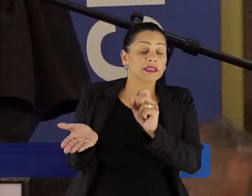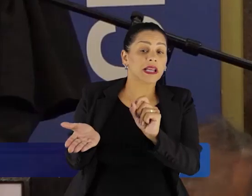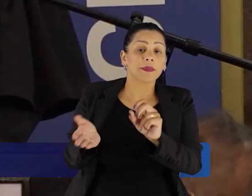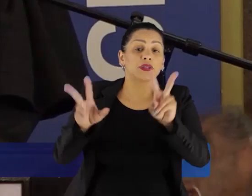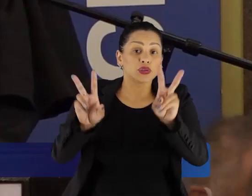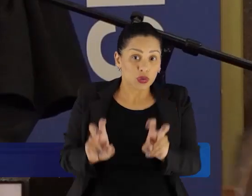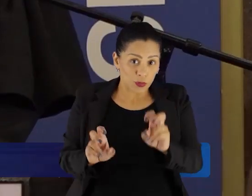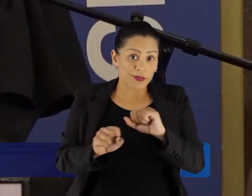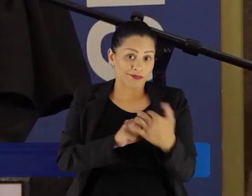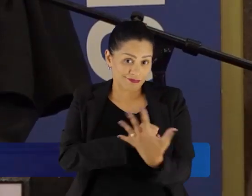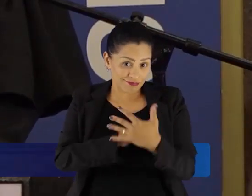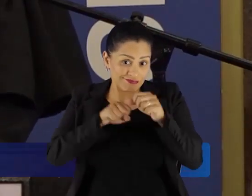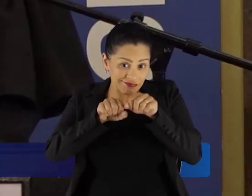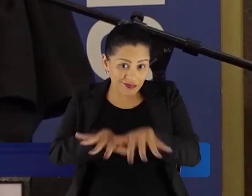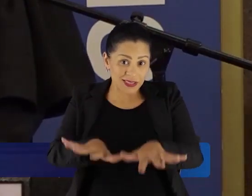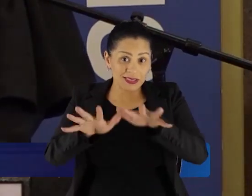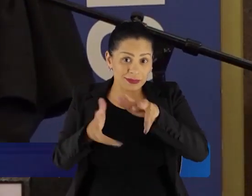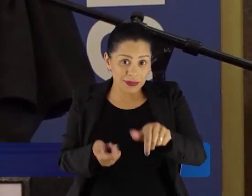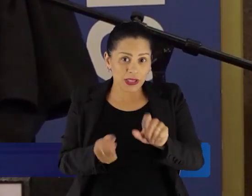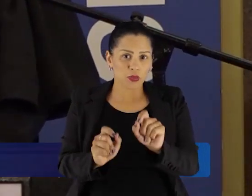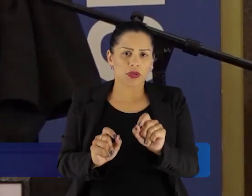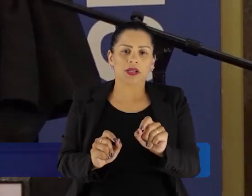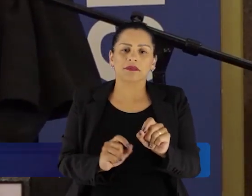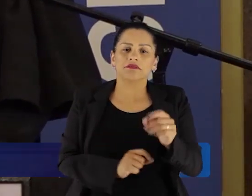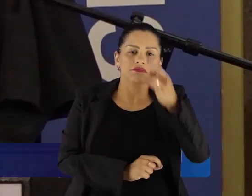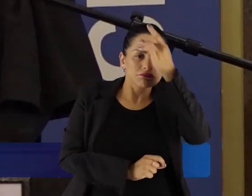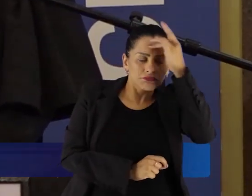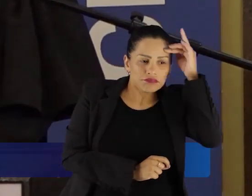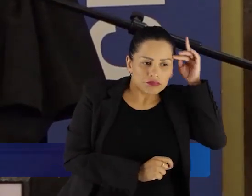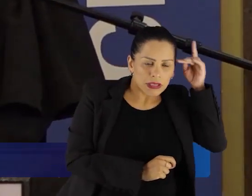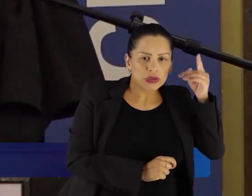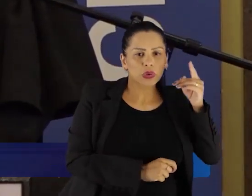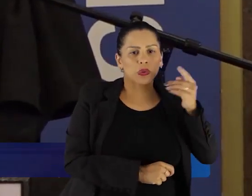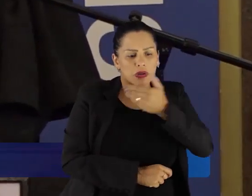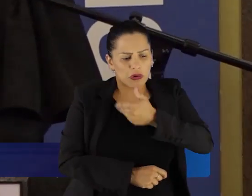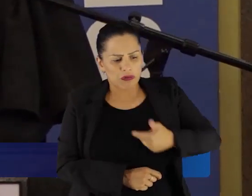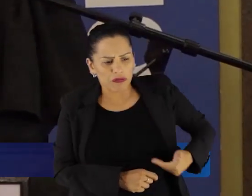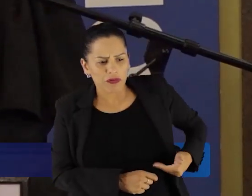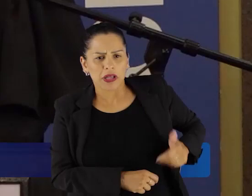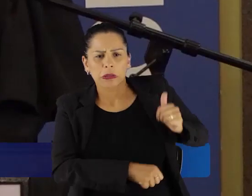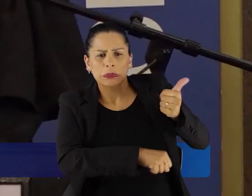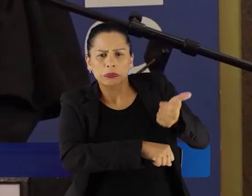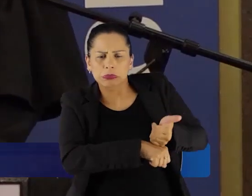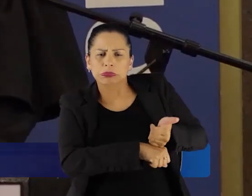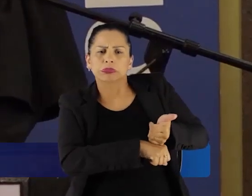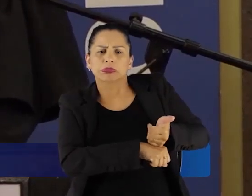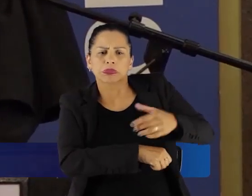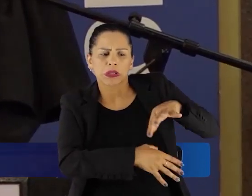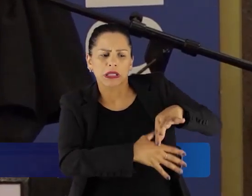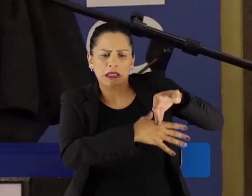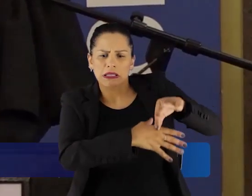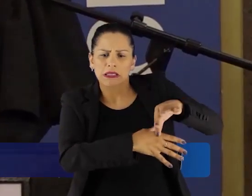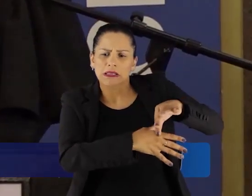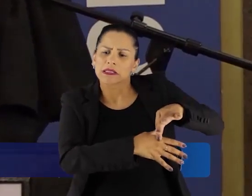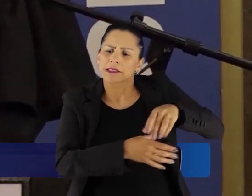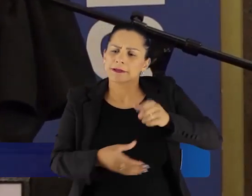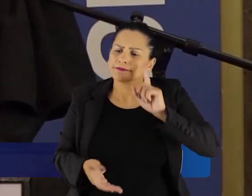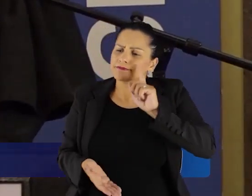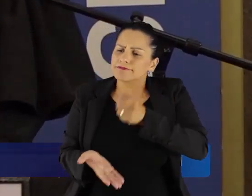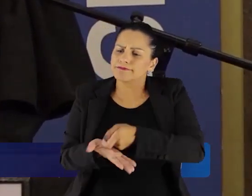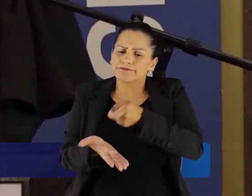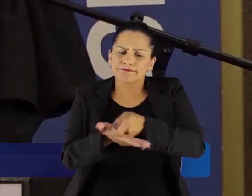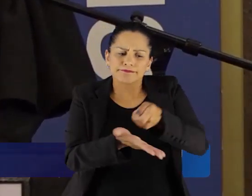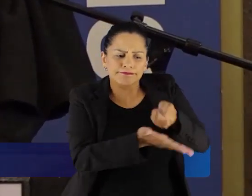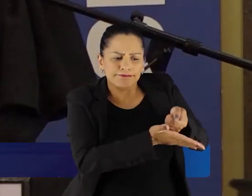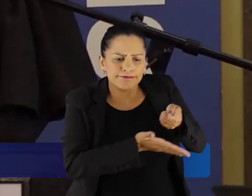pandemia e as decisões que as pessoas e governos tomam Provavelmente moldaram o mundo nos próximos